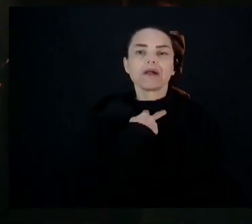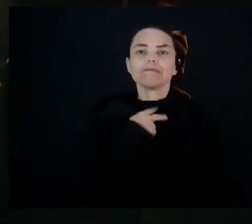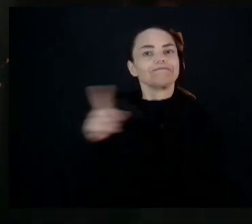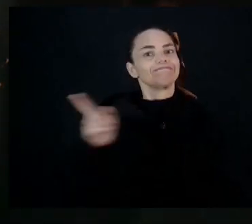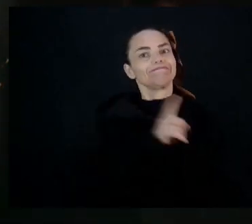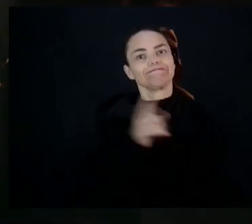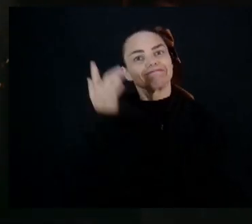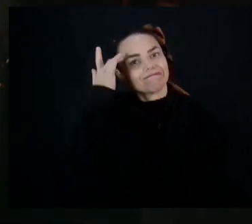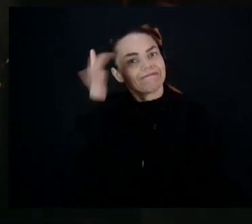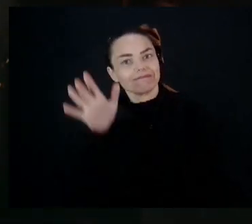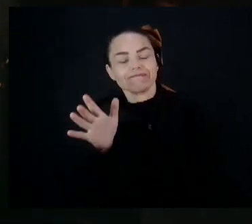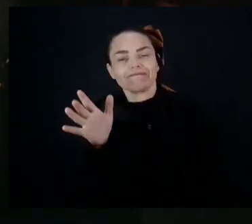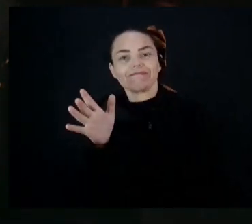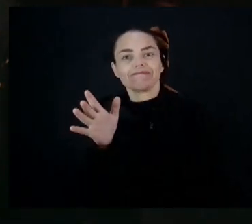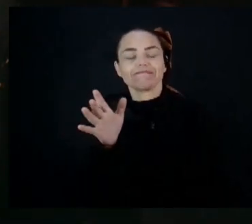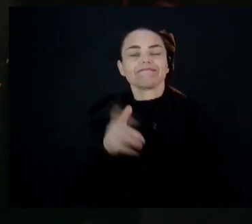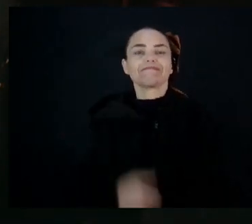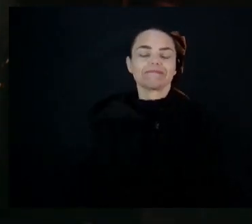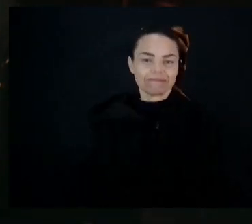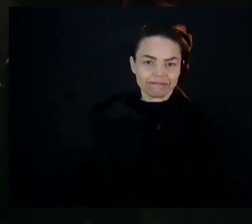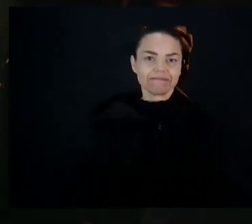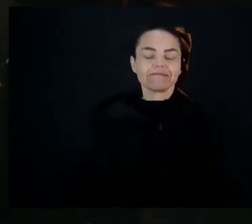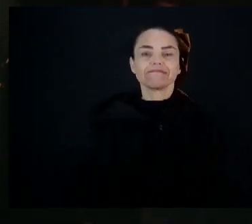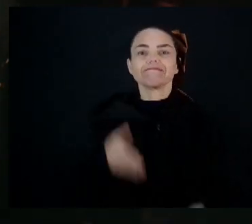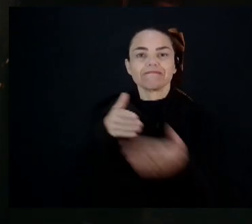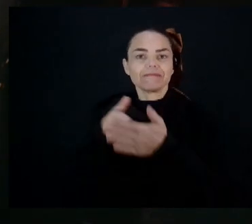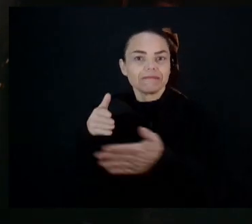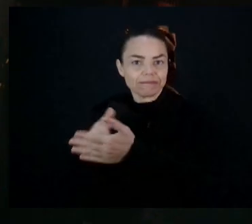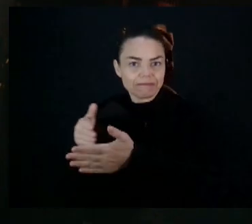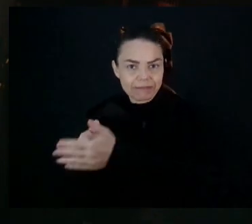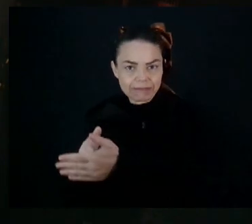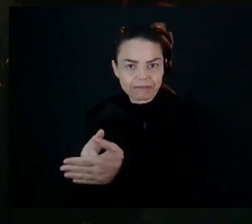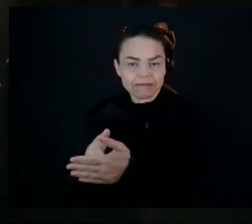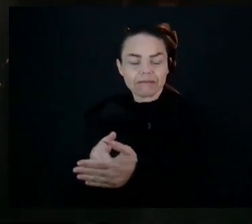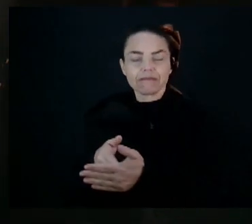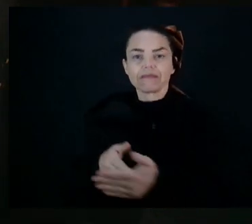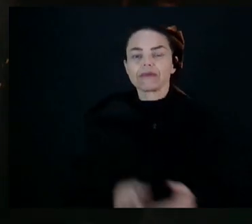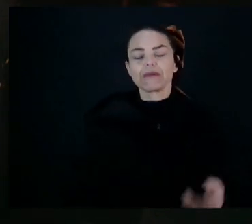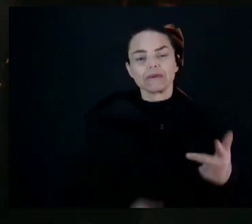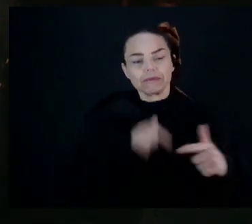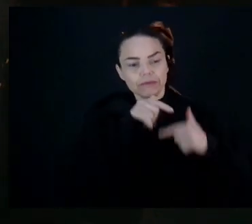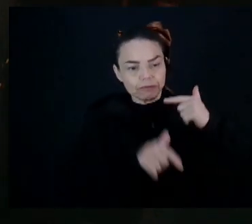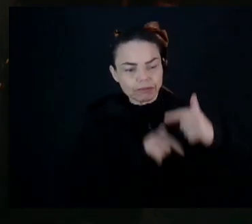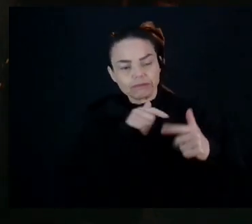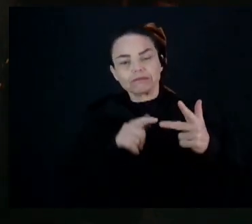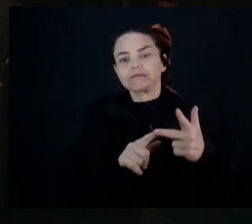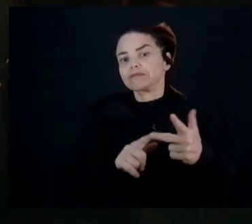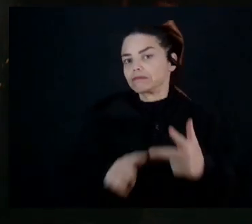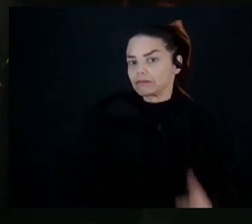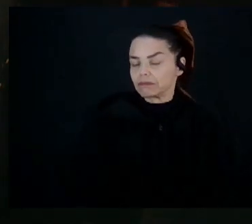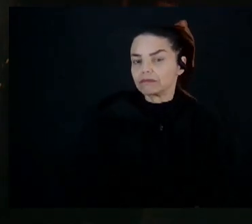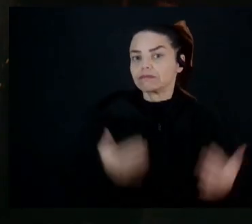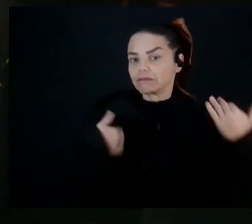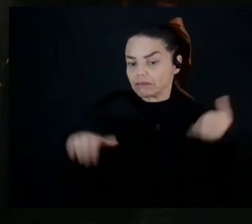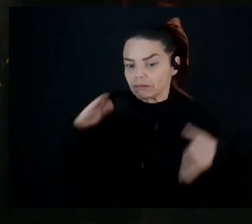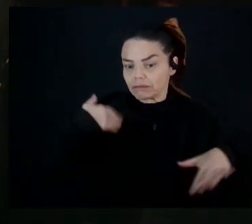sabendo estabelecer limites entre trabalho, lazer,